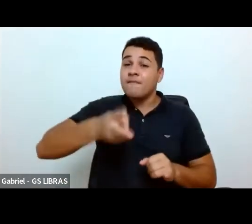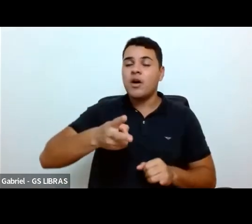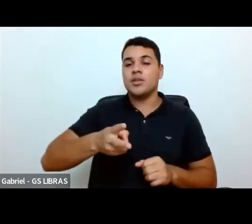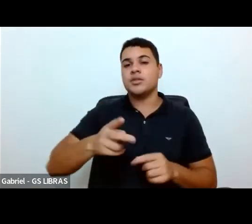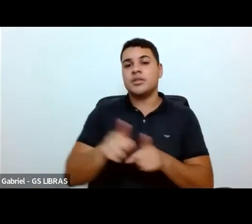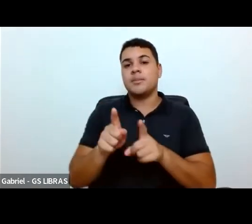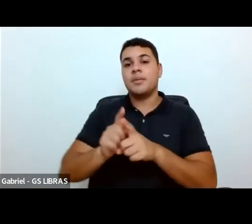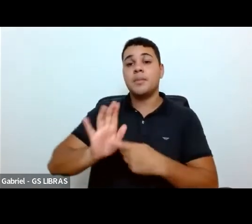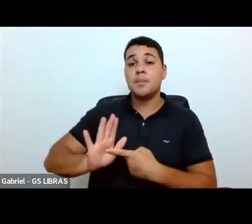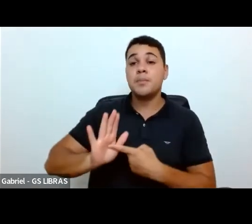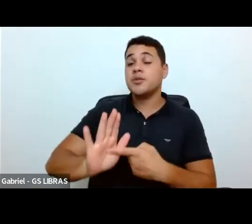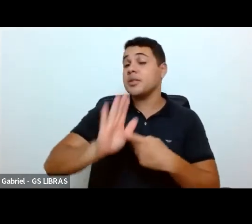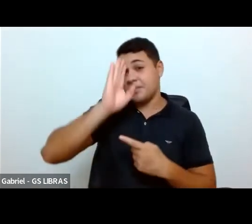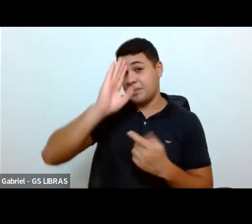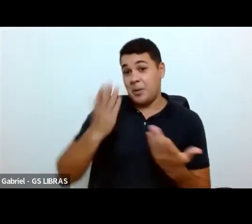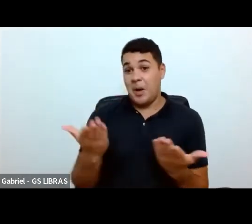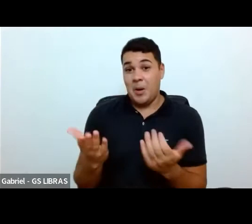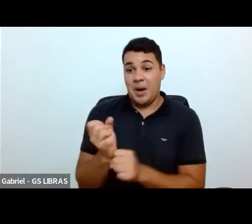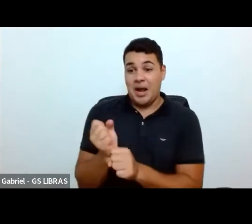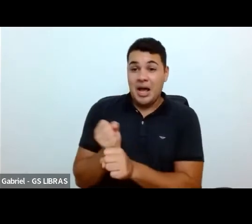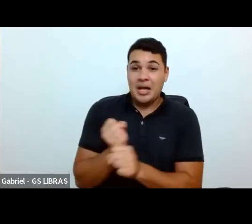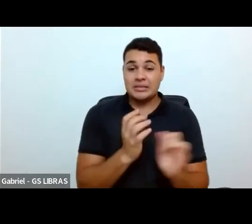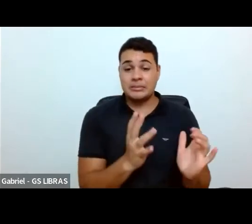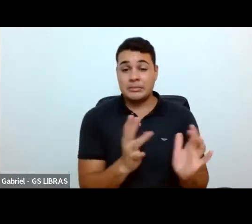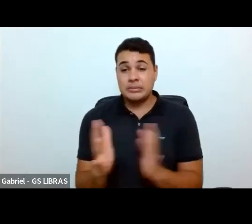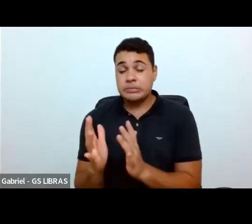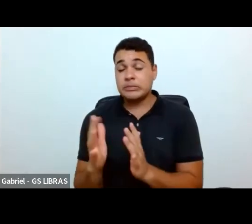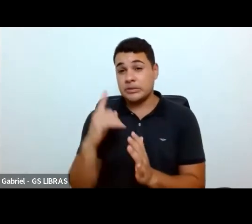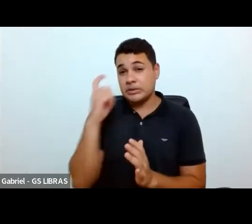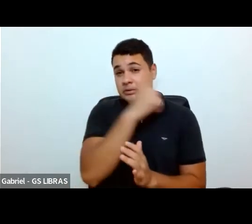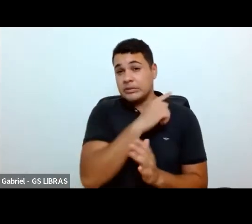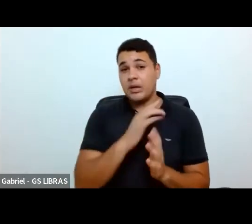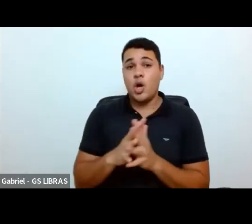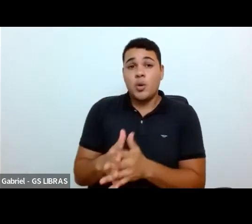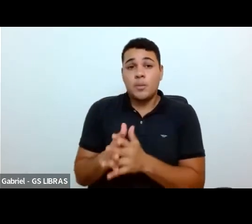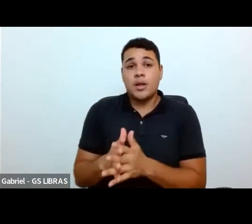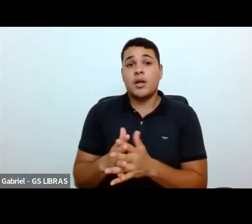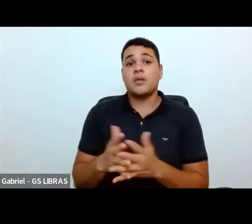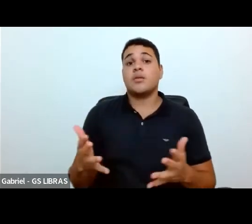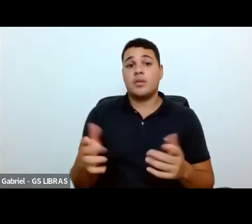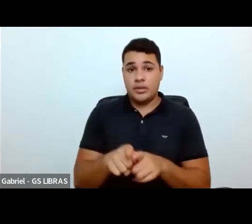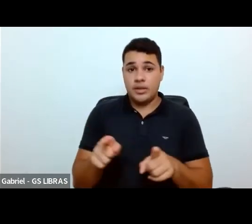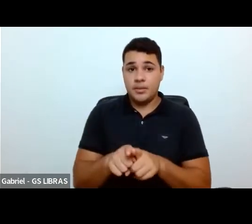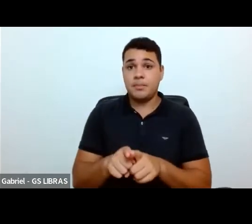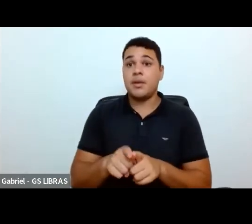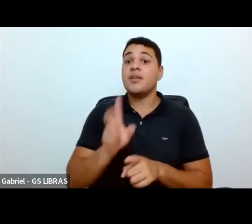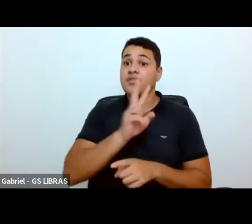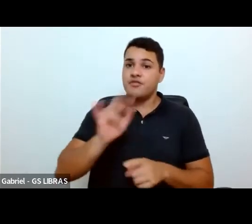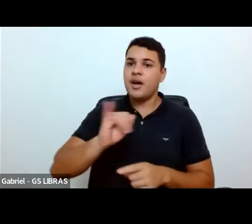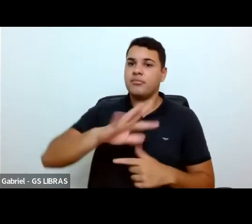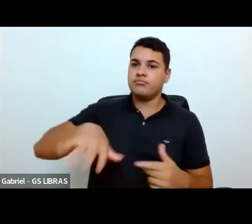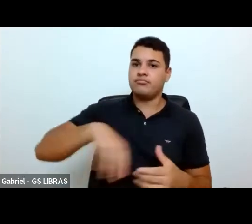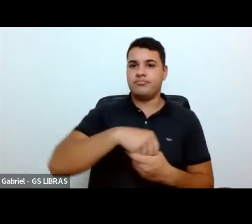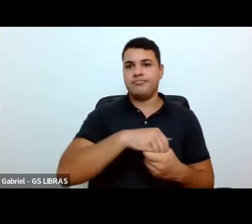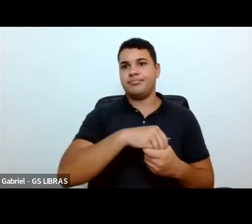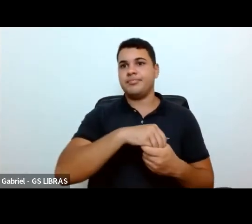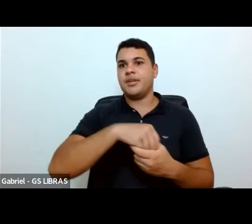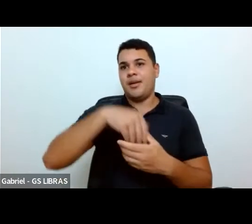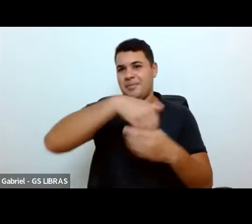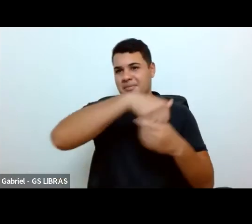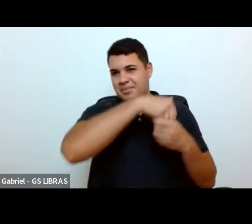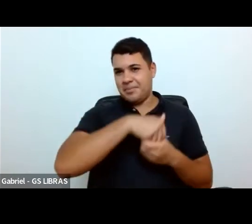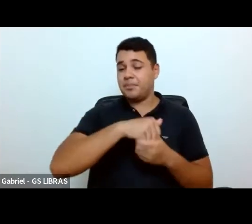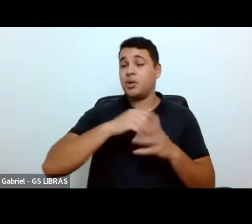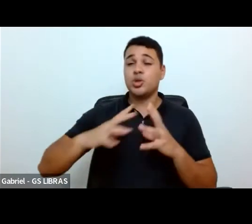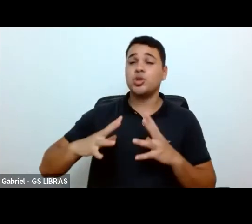num cenário e num ano extremamente diverso, lembrando que vai entrar na pauta central, né, da campanha, né, todo esse racismo que